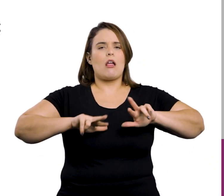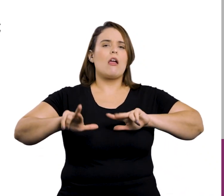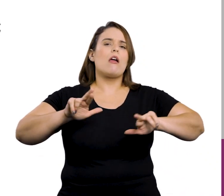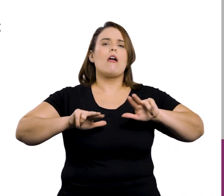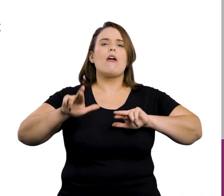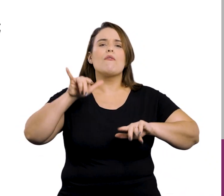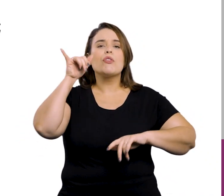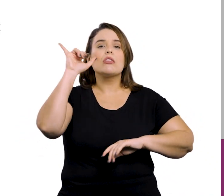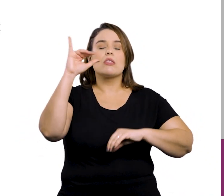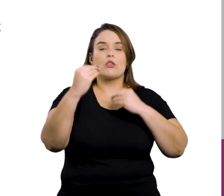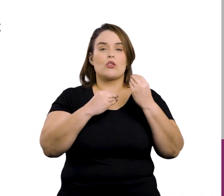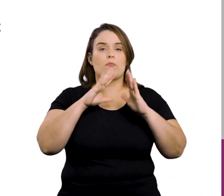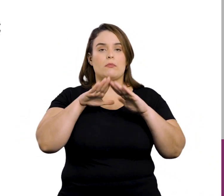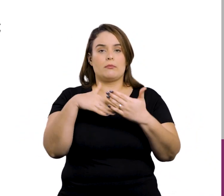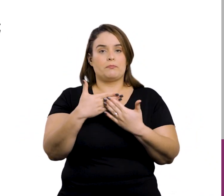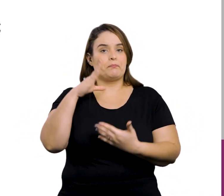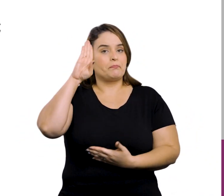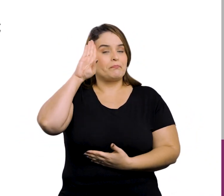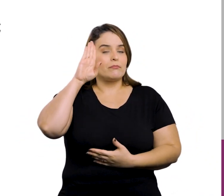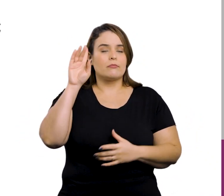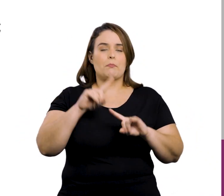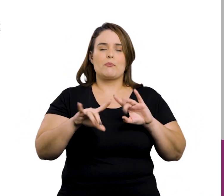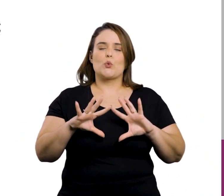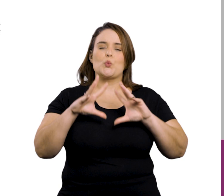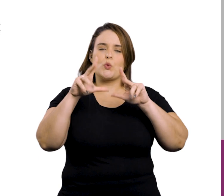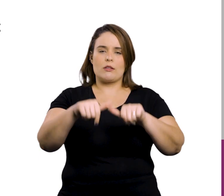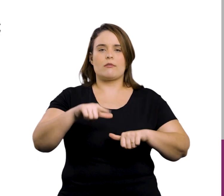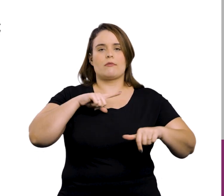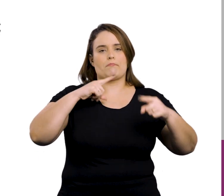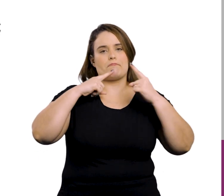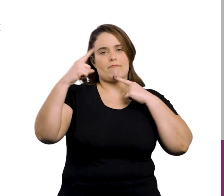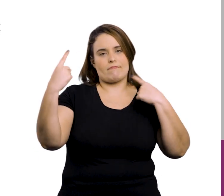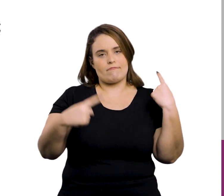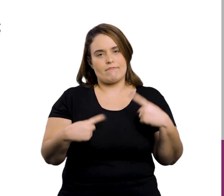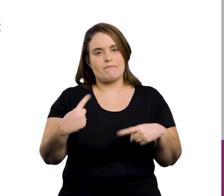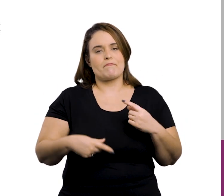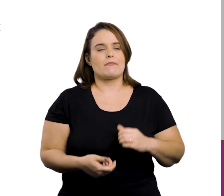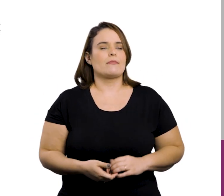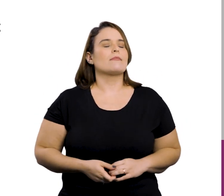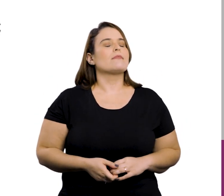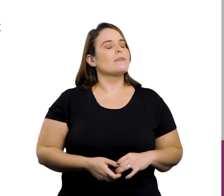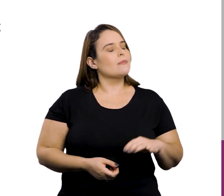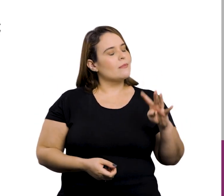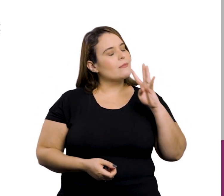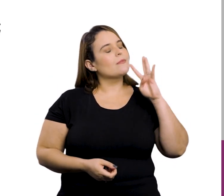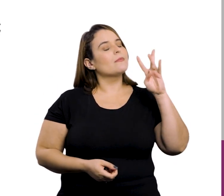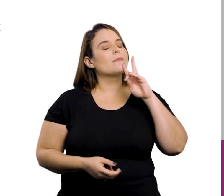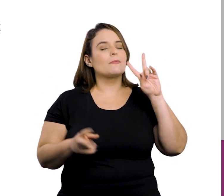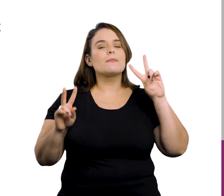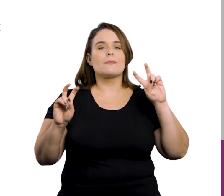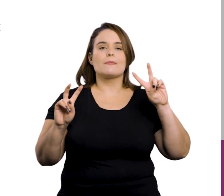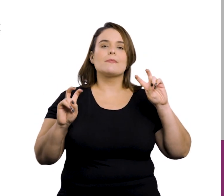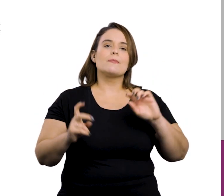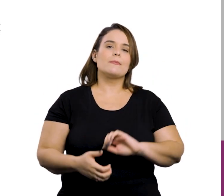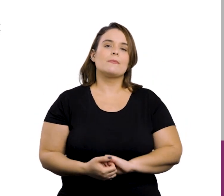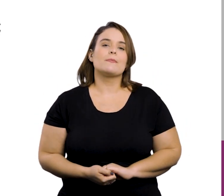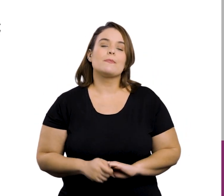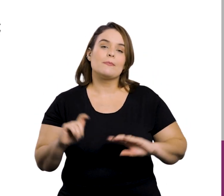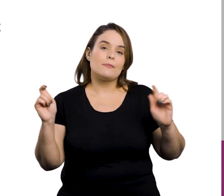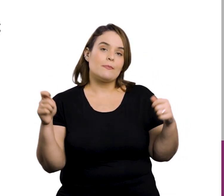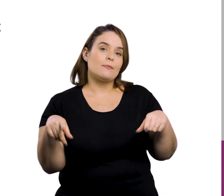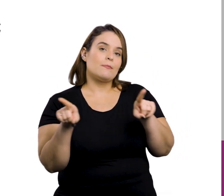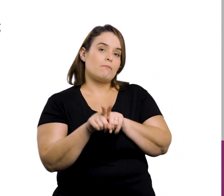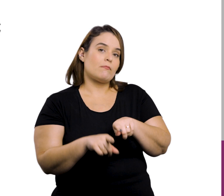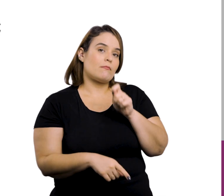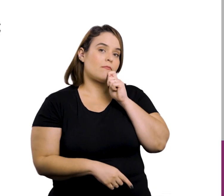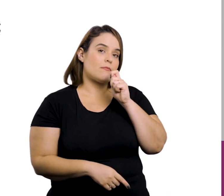evitar a militarização das escolas, mas todas passam pelo debate, diálogo e muito conhecimento sobre o tema, podendo